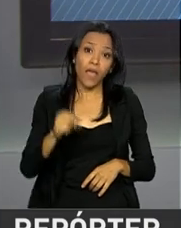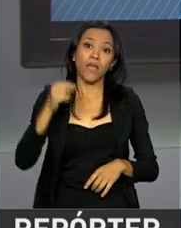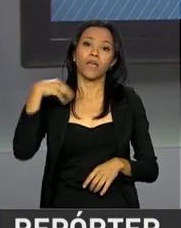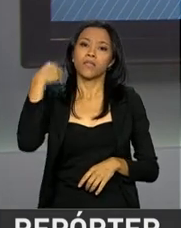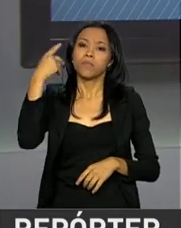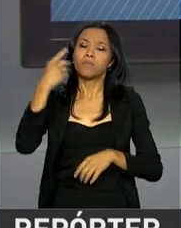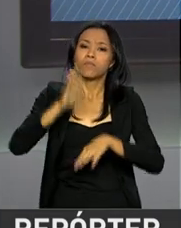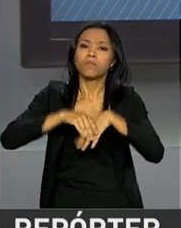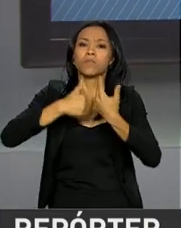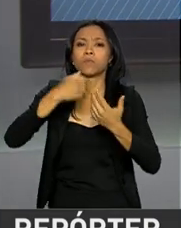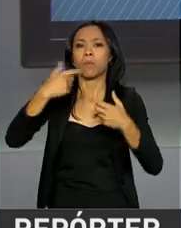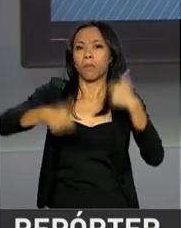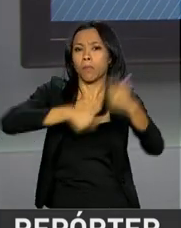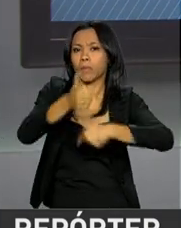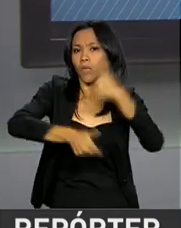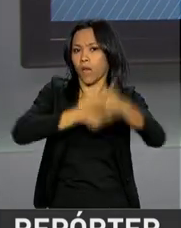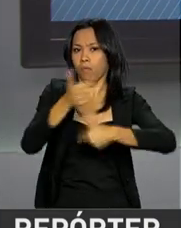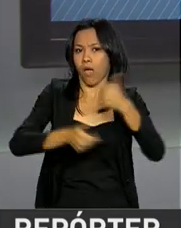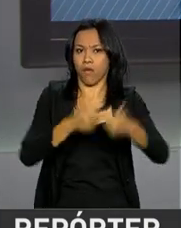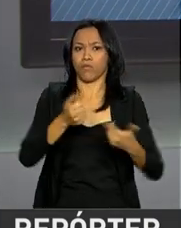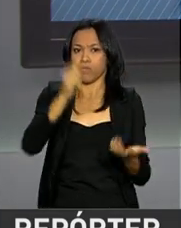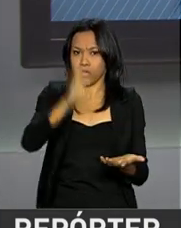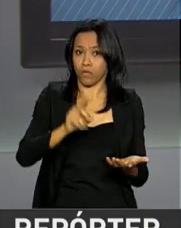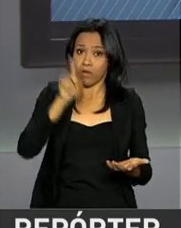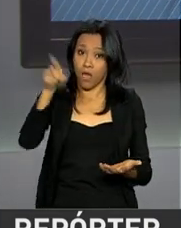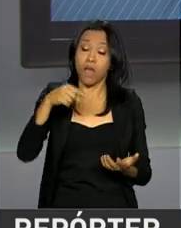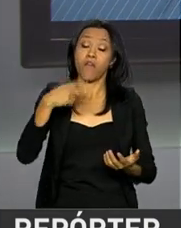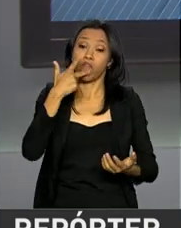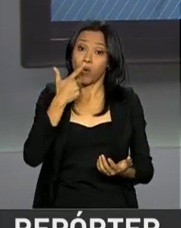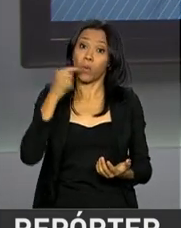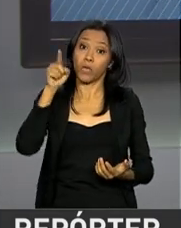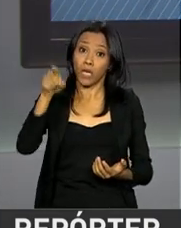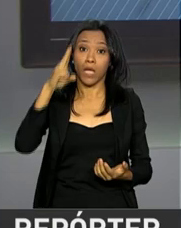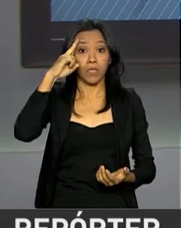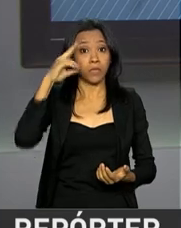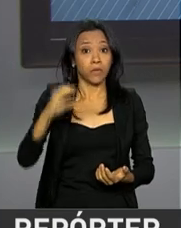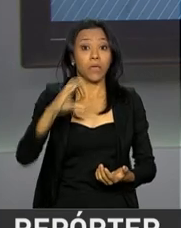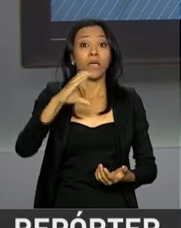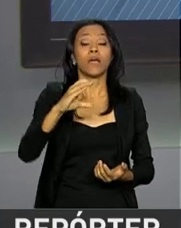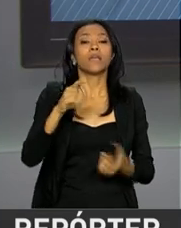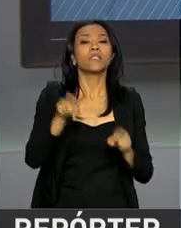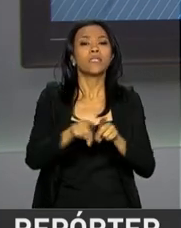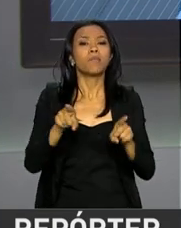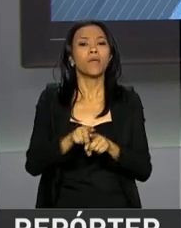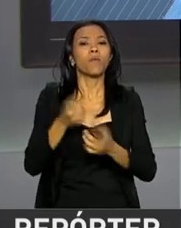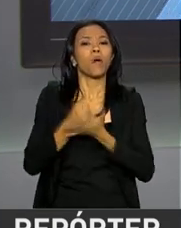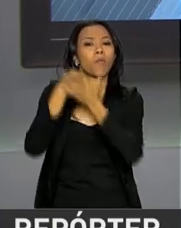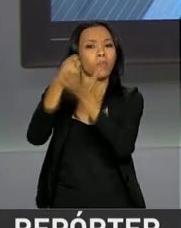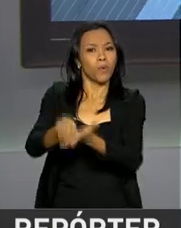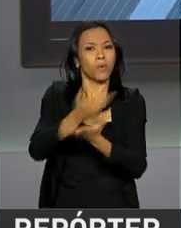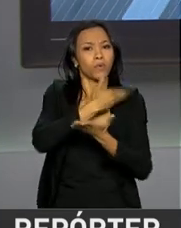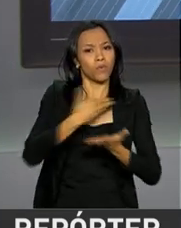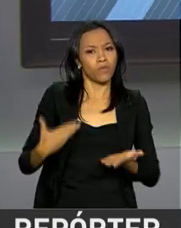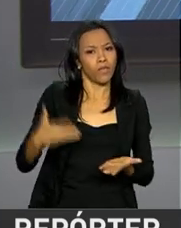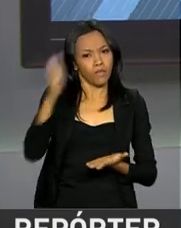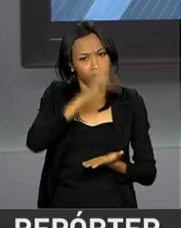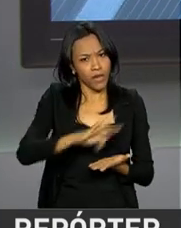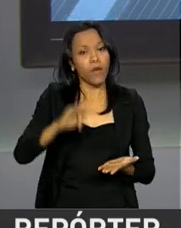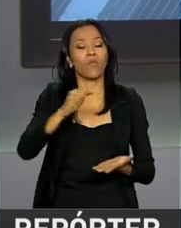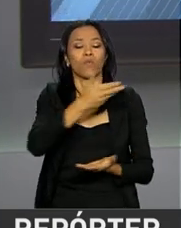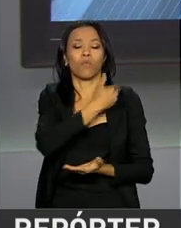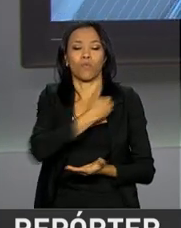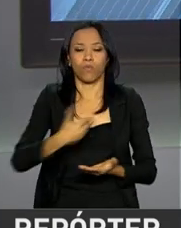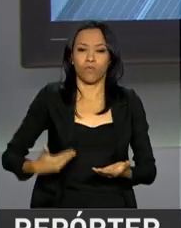em território nacional jungmann falou sobre a atuação no país caribenho ea cooperação do governo federal com o governo do rio de